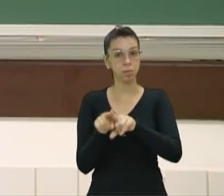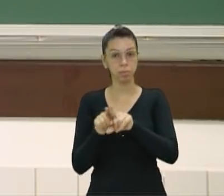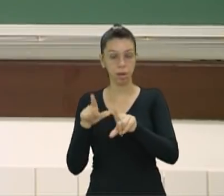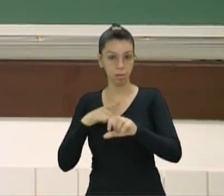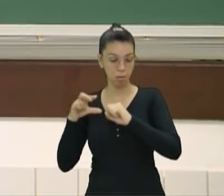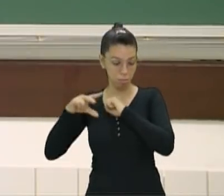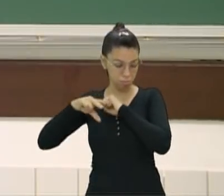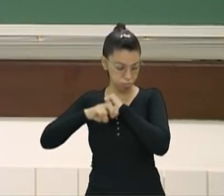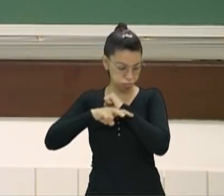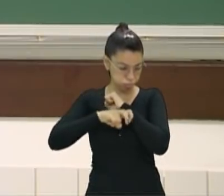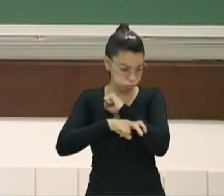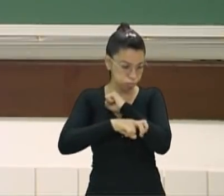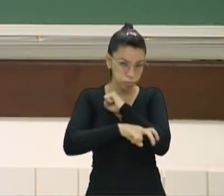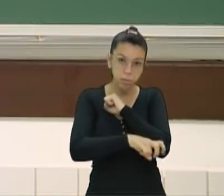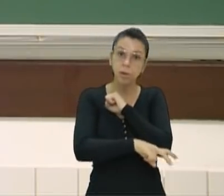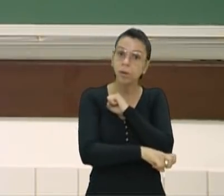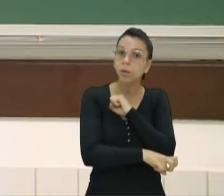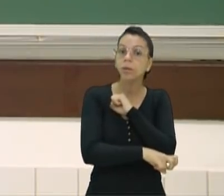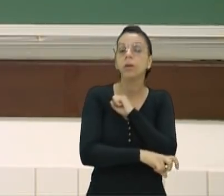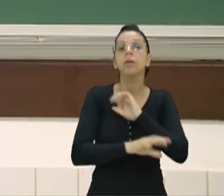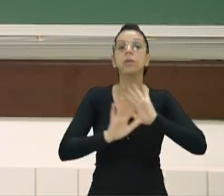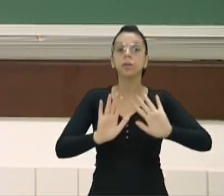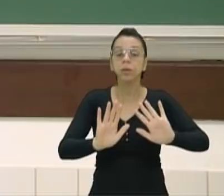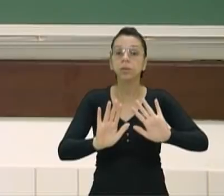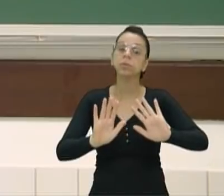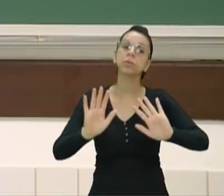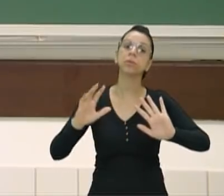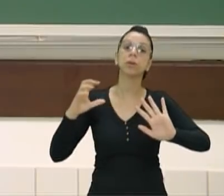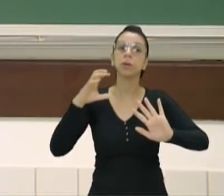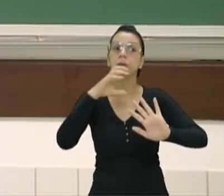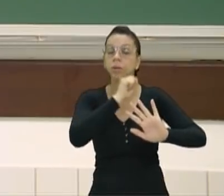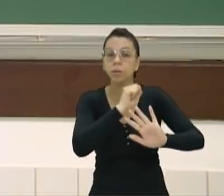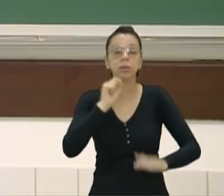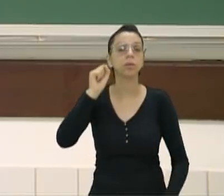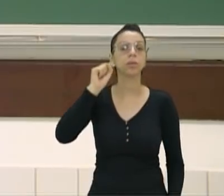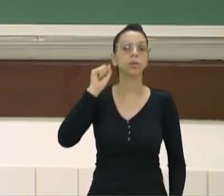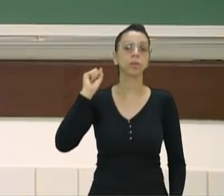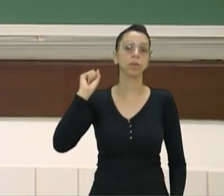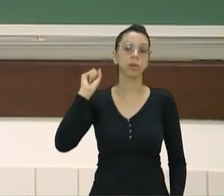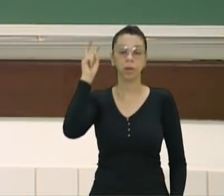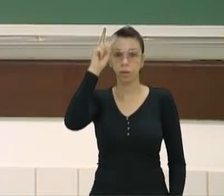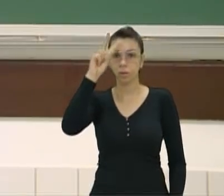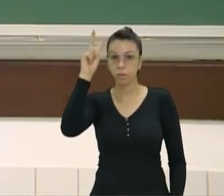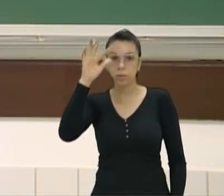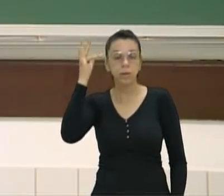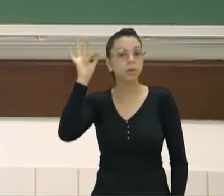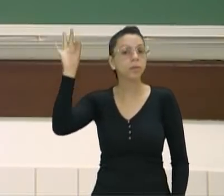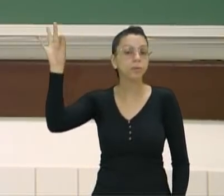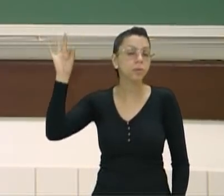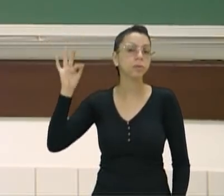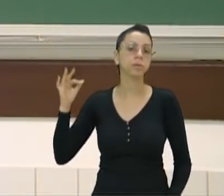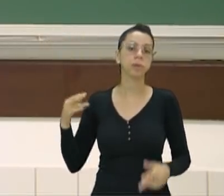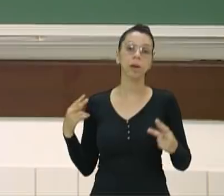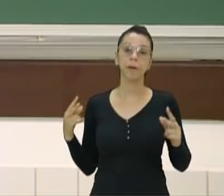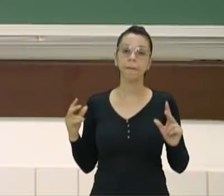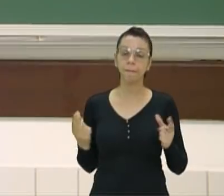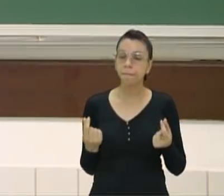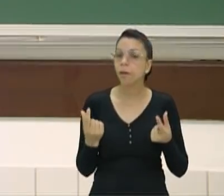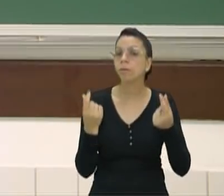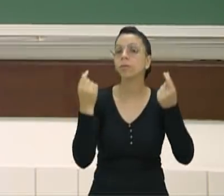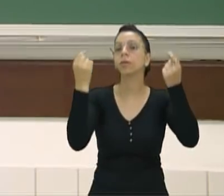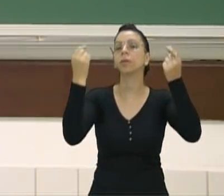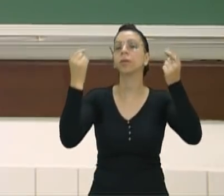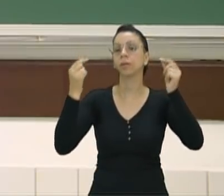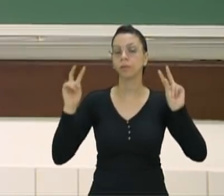Então, rapidamente a gente viu aqui que a história da filosofia é muito rica nesse sentido, né, de atribuir o